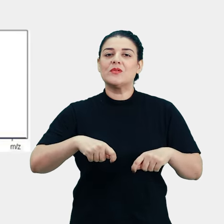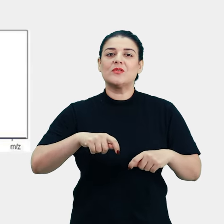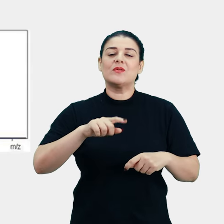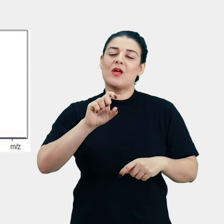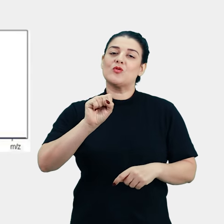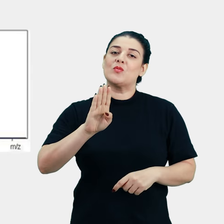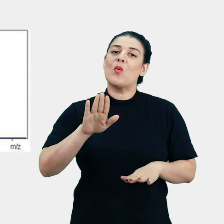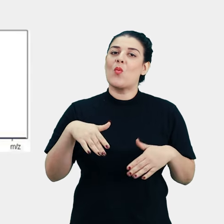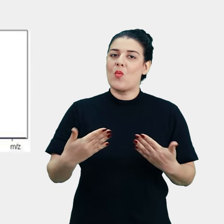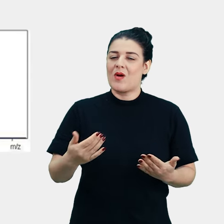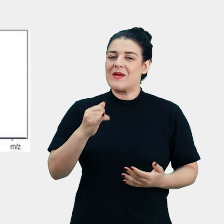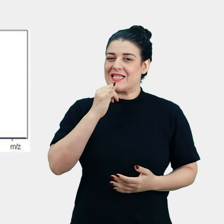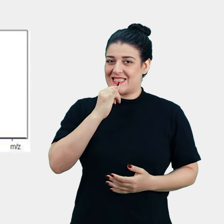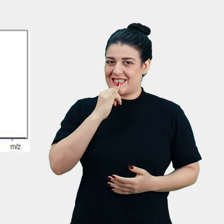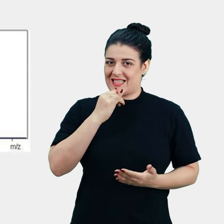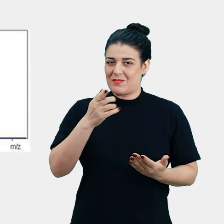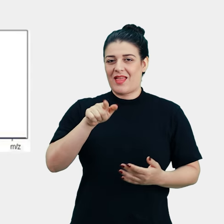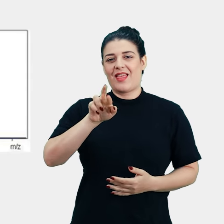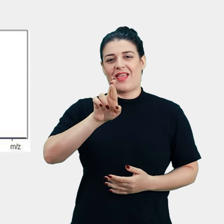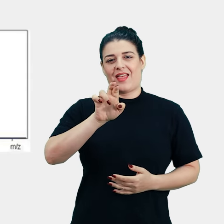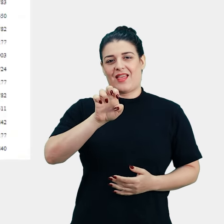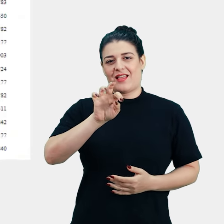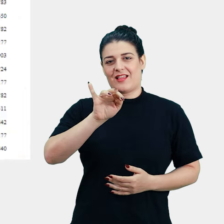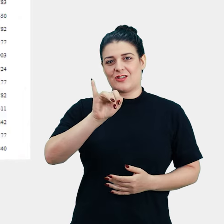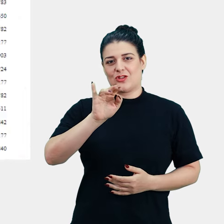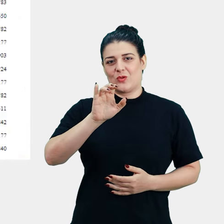de substância, que é aqui no caso, a reticulina.